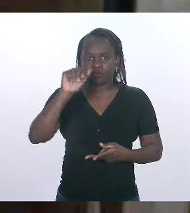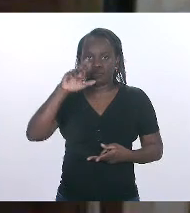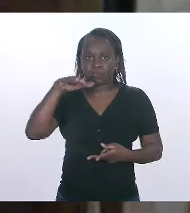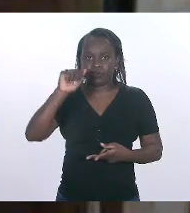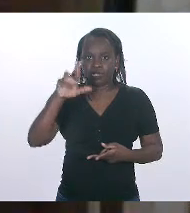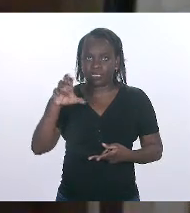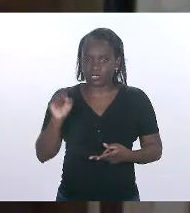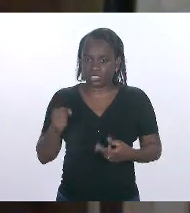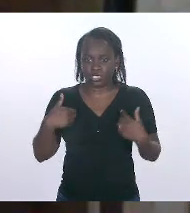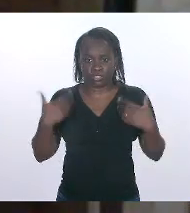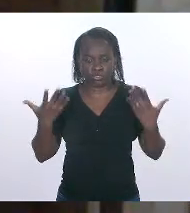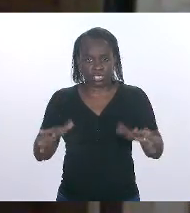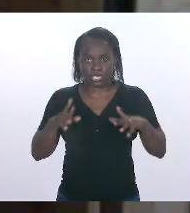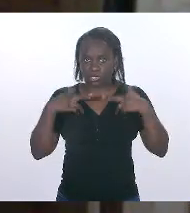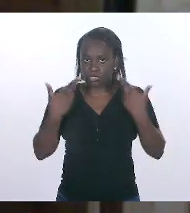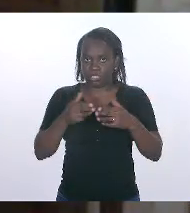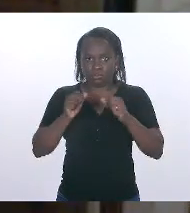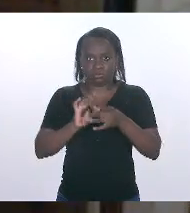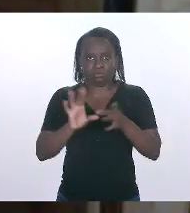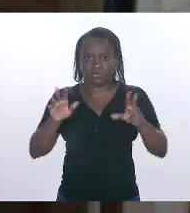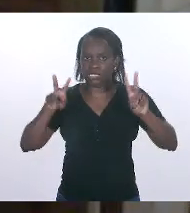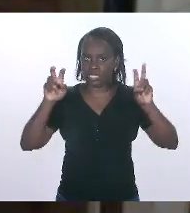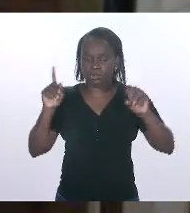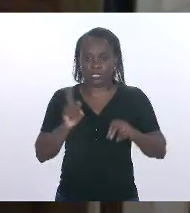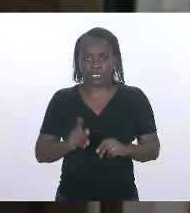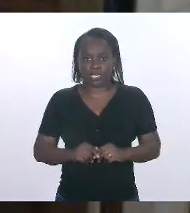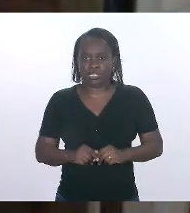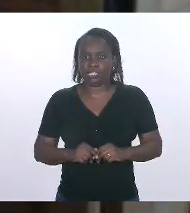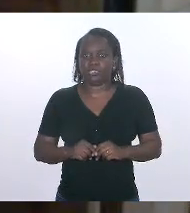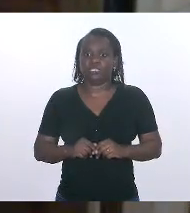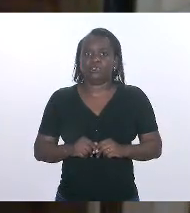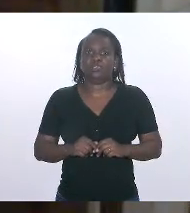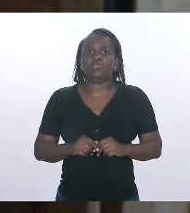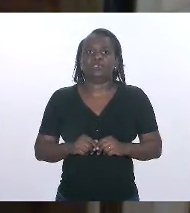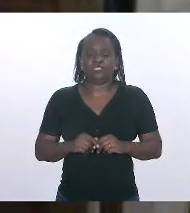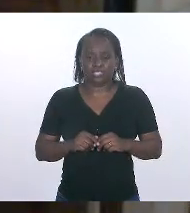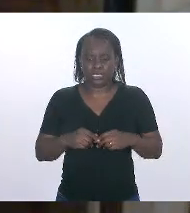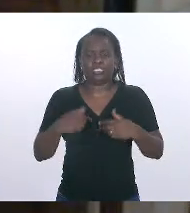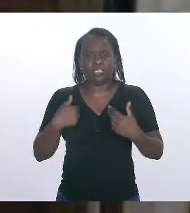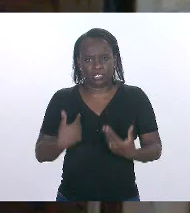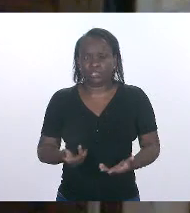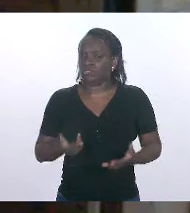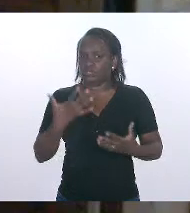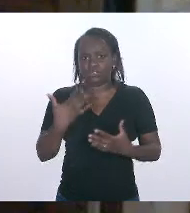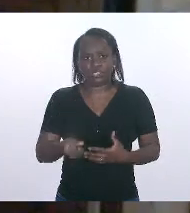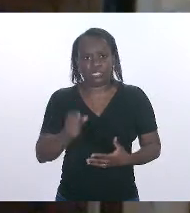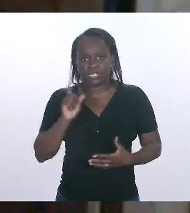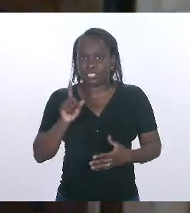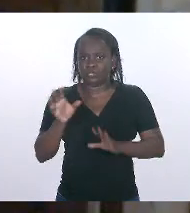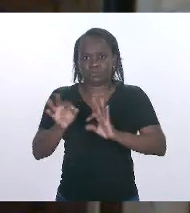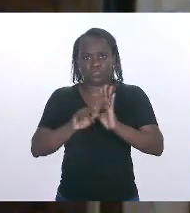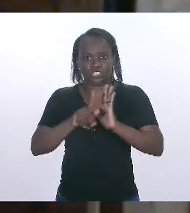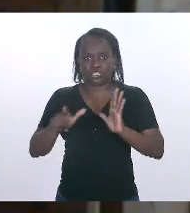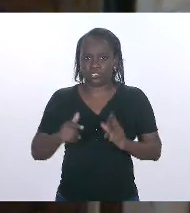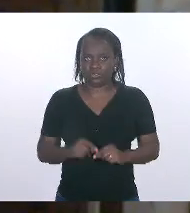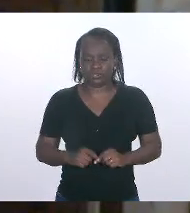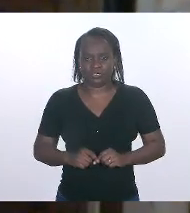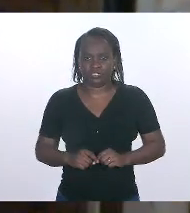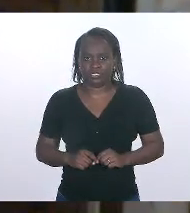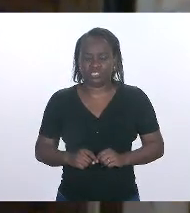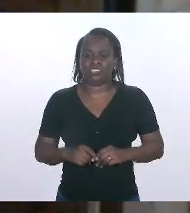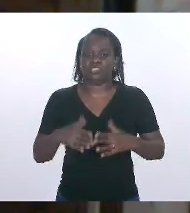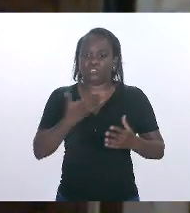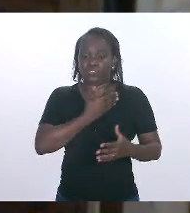não desejo fazer audiência pública para esse tema, não. Eu sou totalmente contrário a esse projeto.